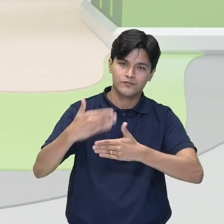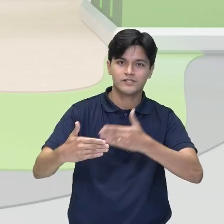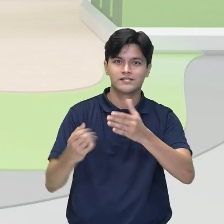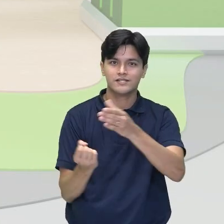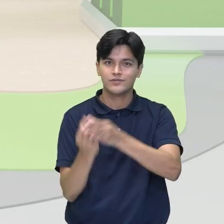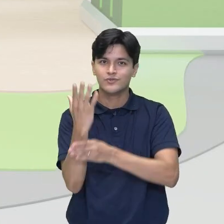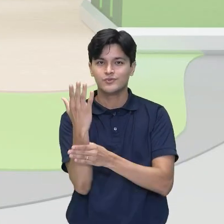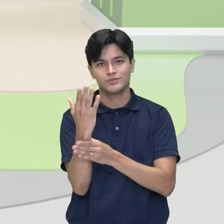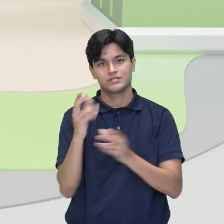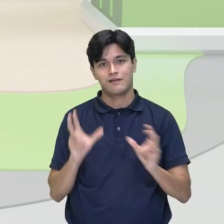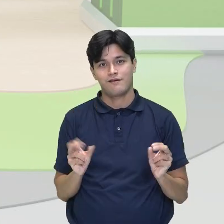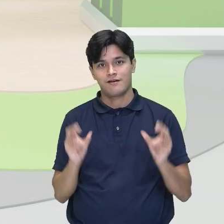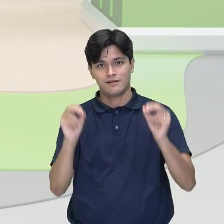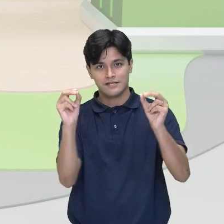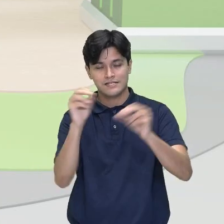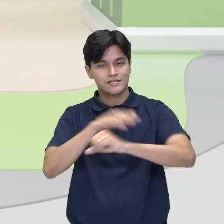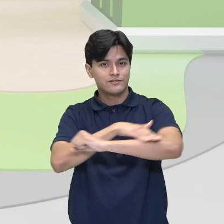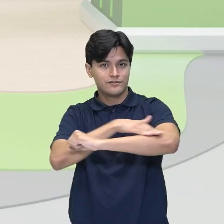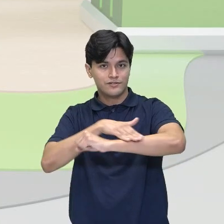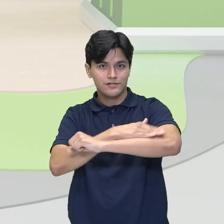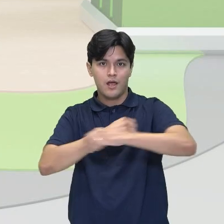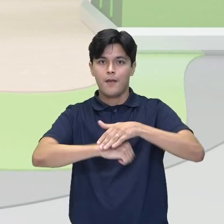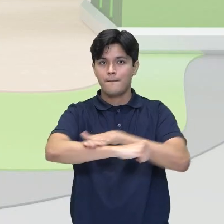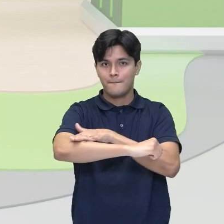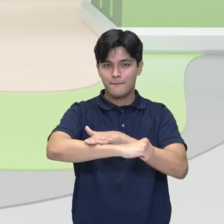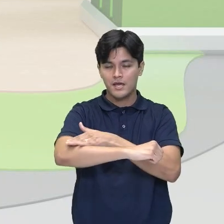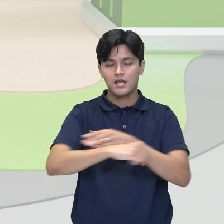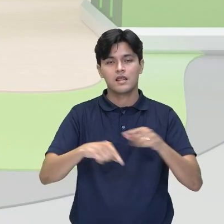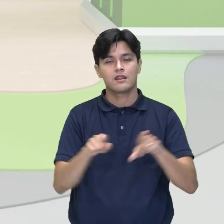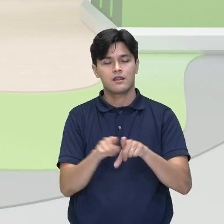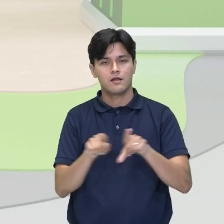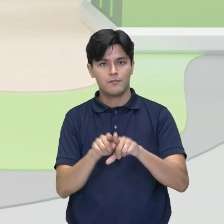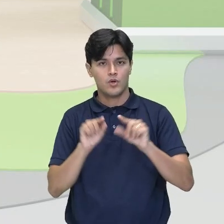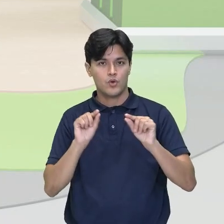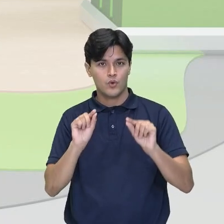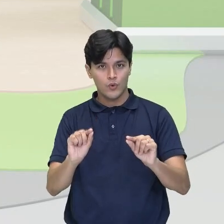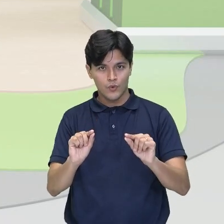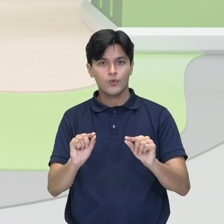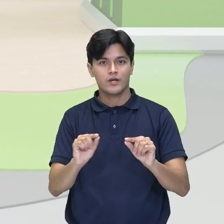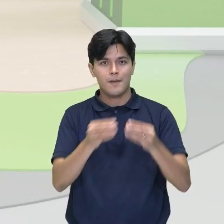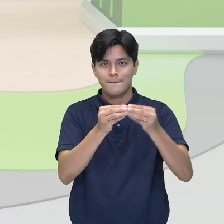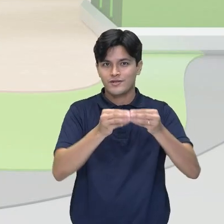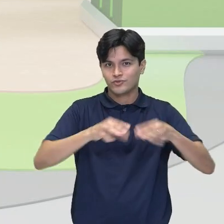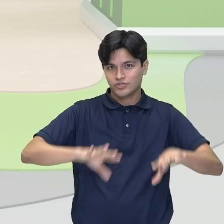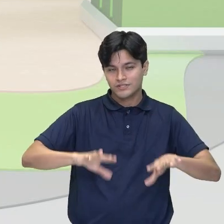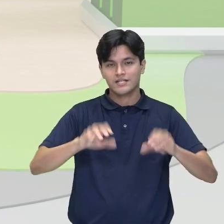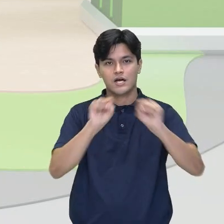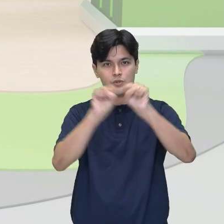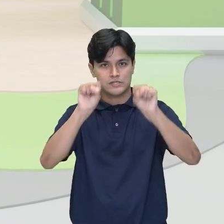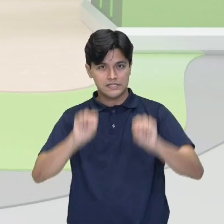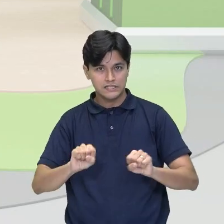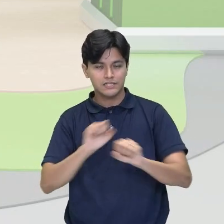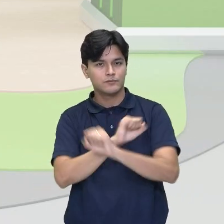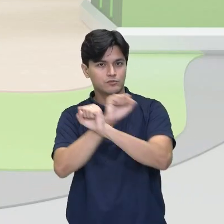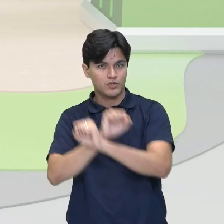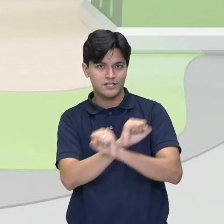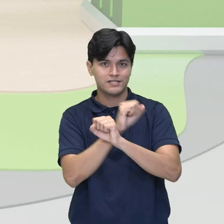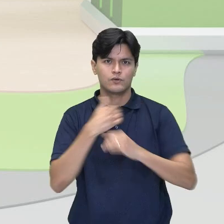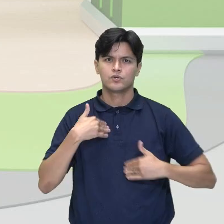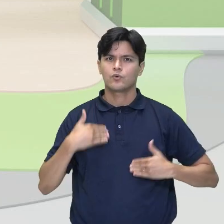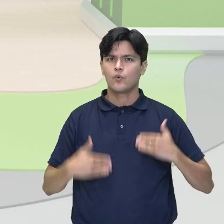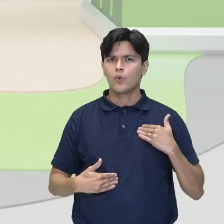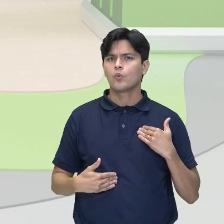Certo? E também causar a supressão do sistema imunológico. O que é isso,